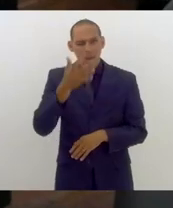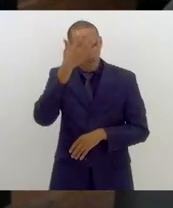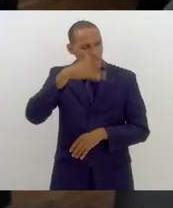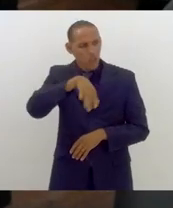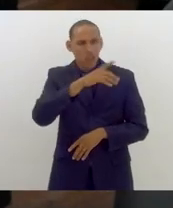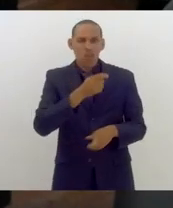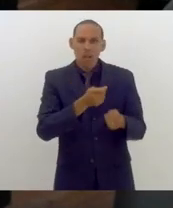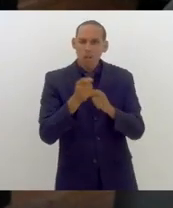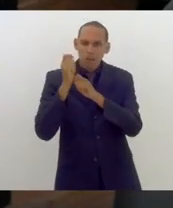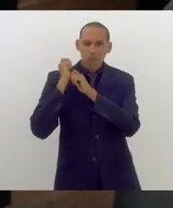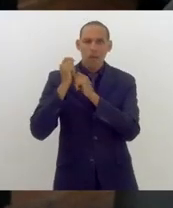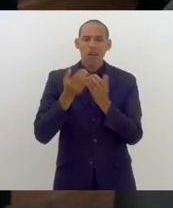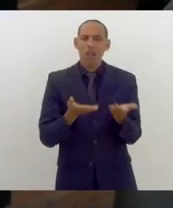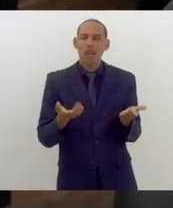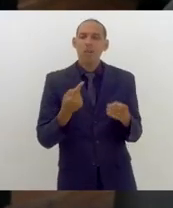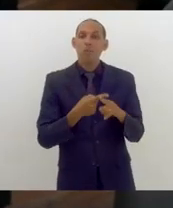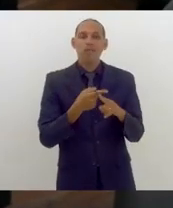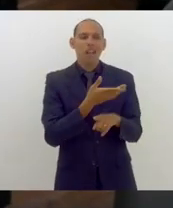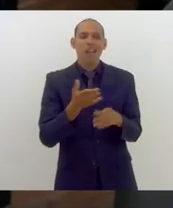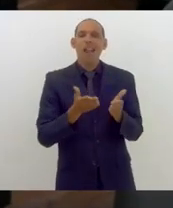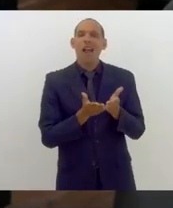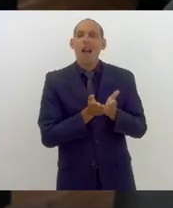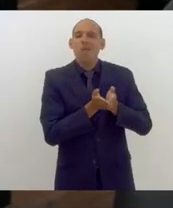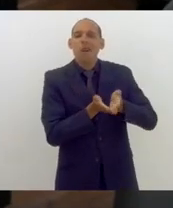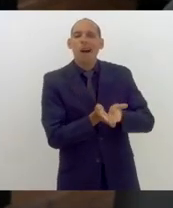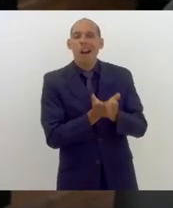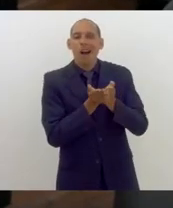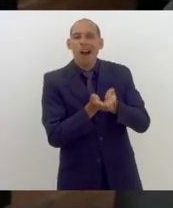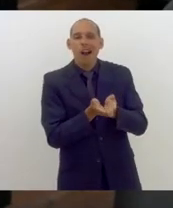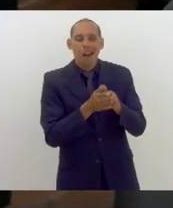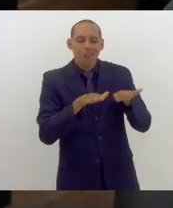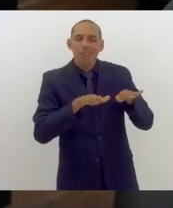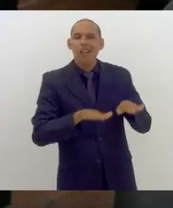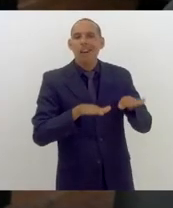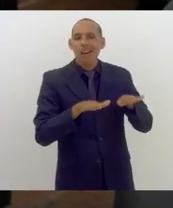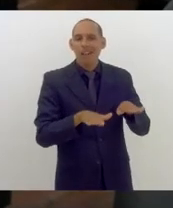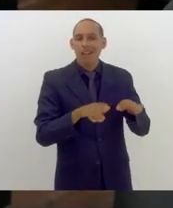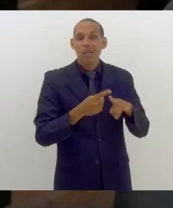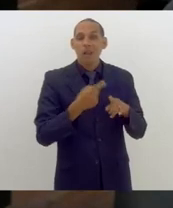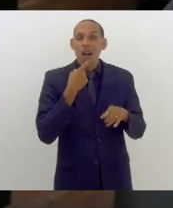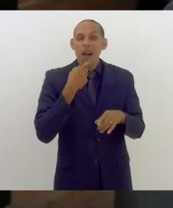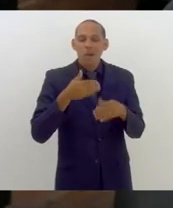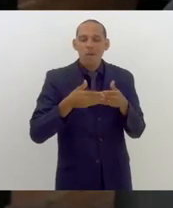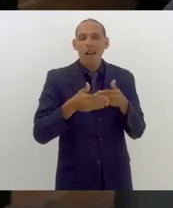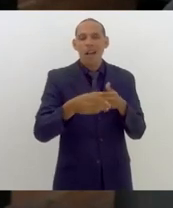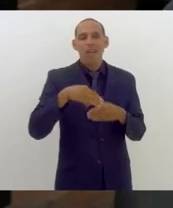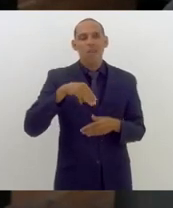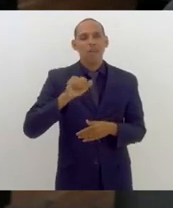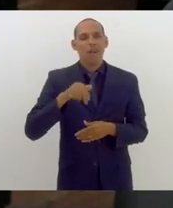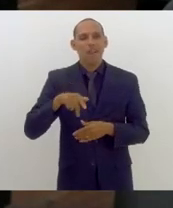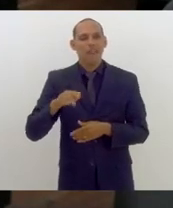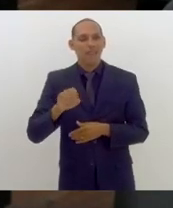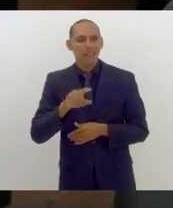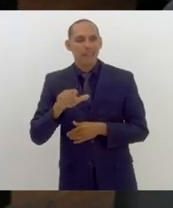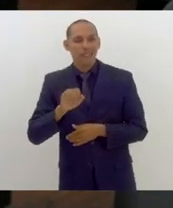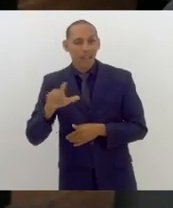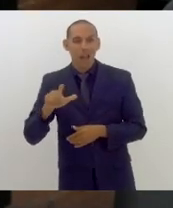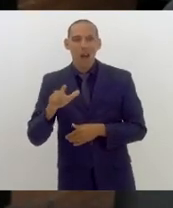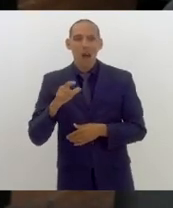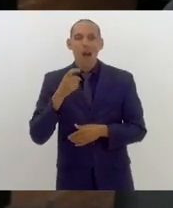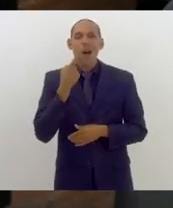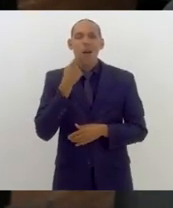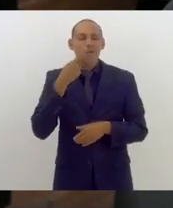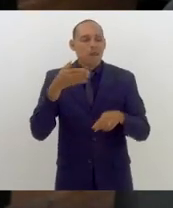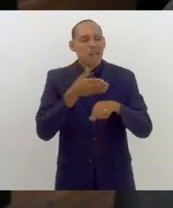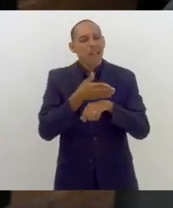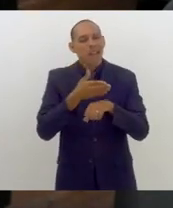instalados a as balsas né especialmente por causa da proximidade do manguezal onde os peixes entram para se